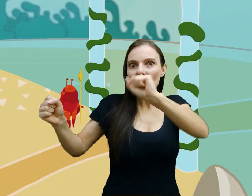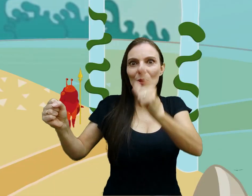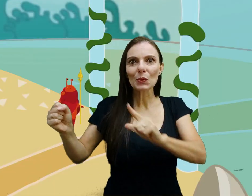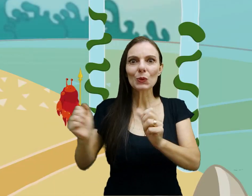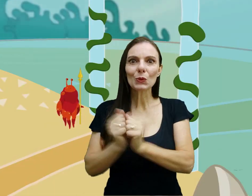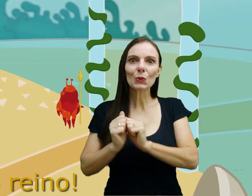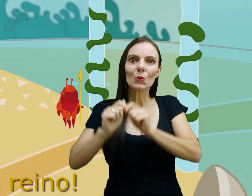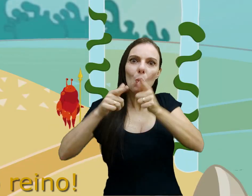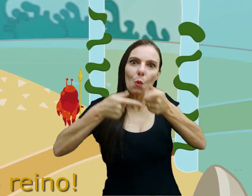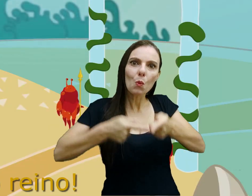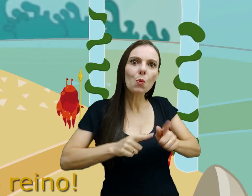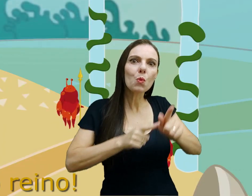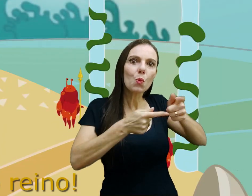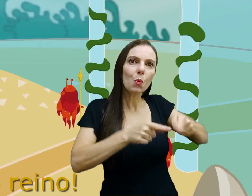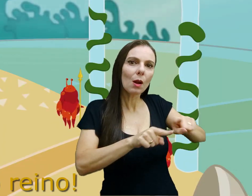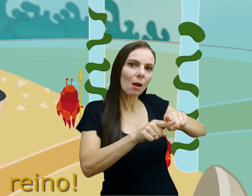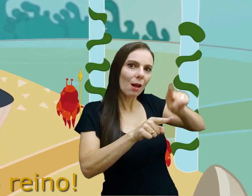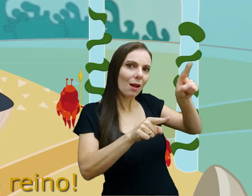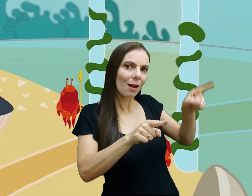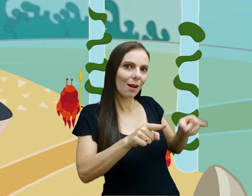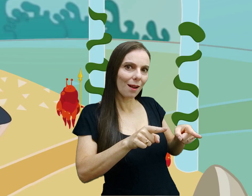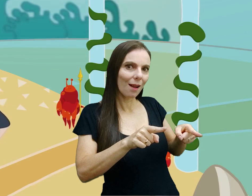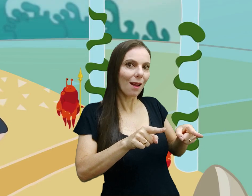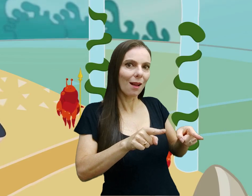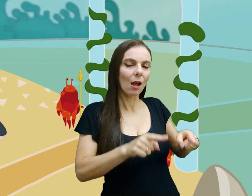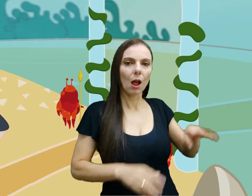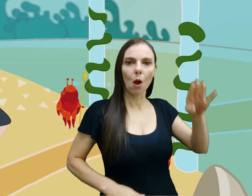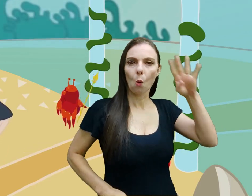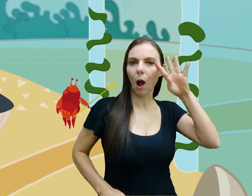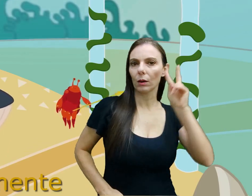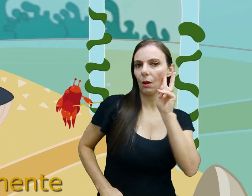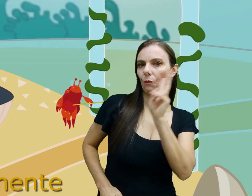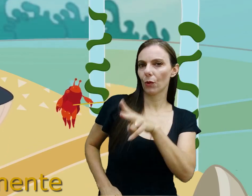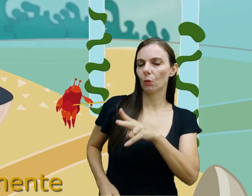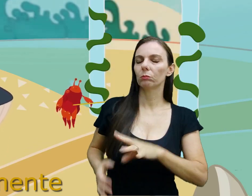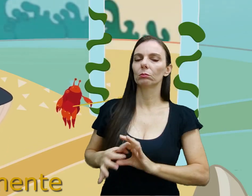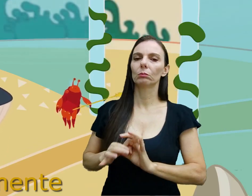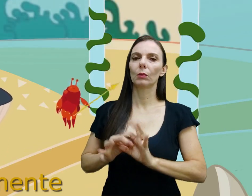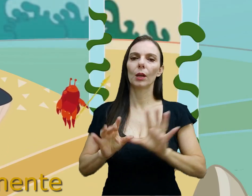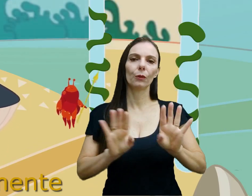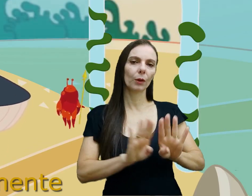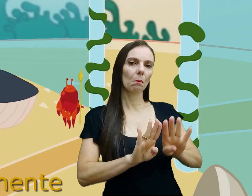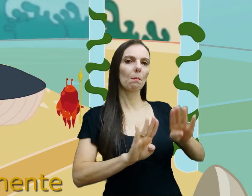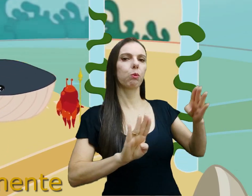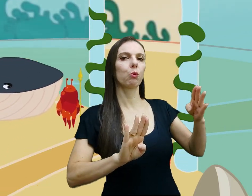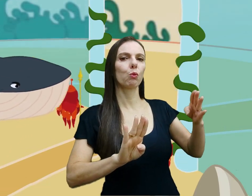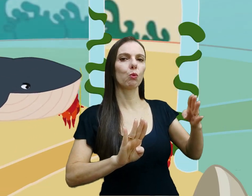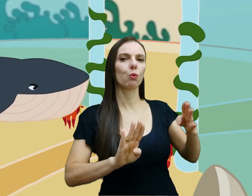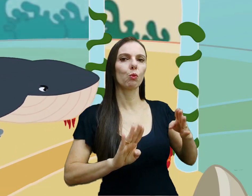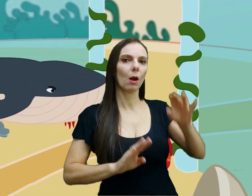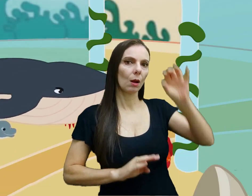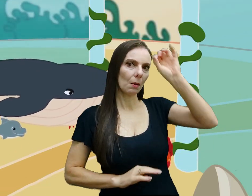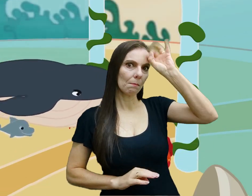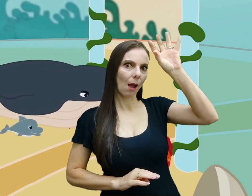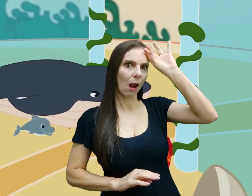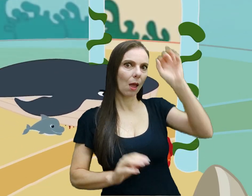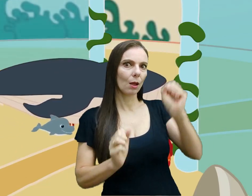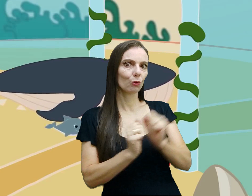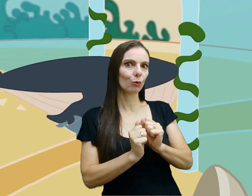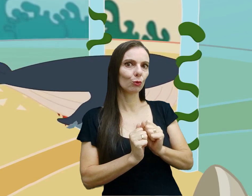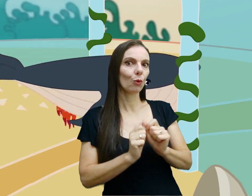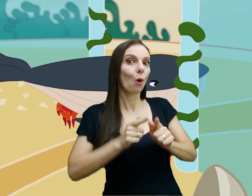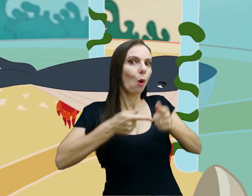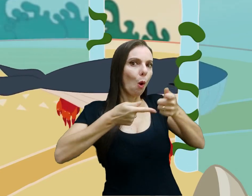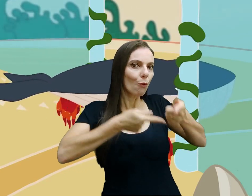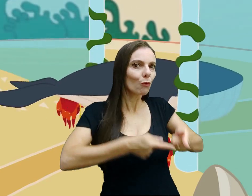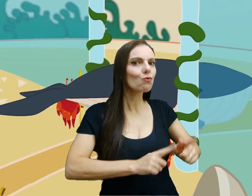e o golfinho chegaram à porta do reino. Vendo Hiron, os guardas imediatamente abriram os portões.